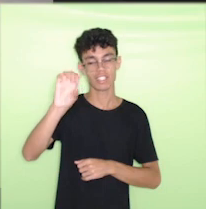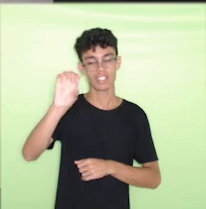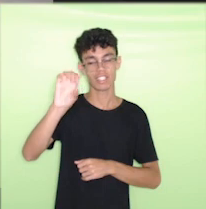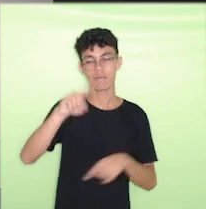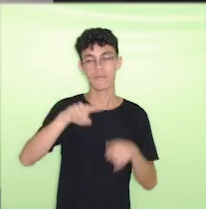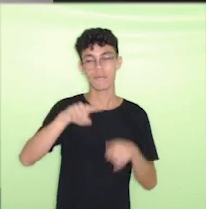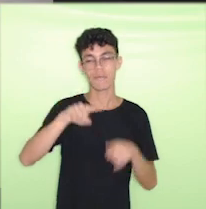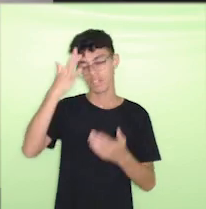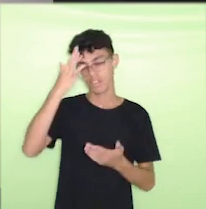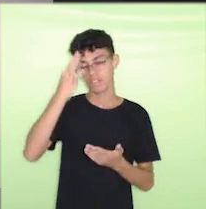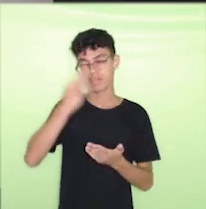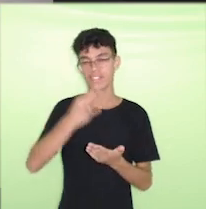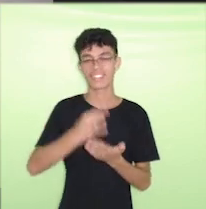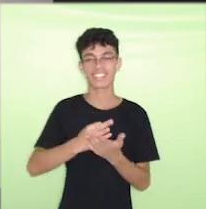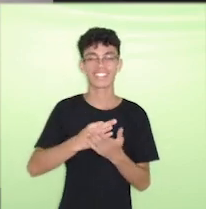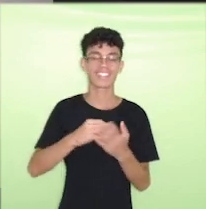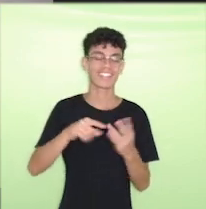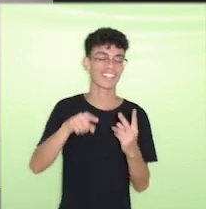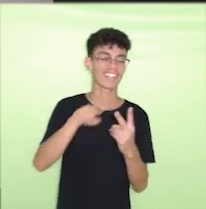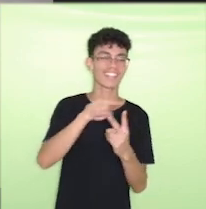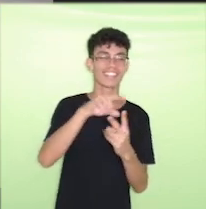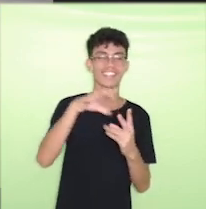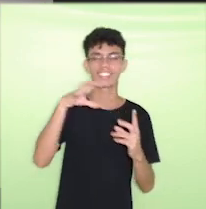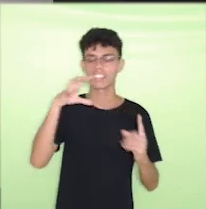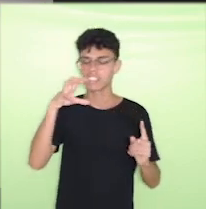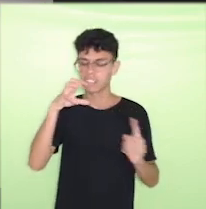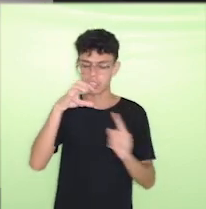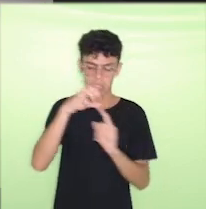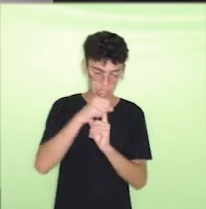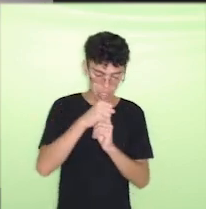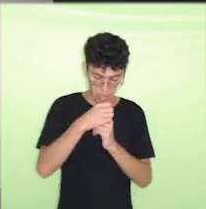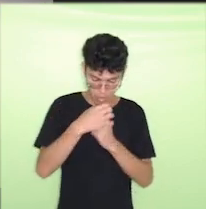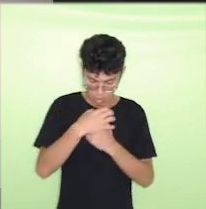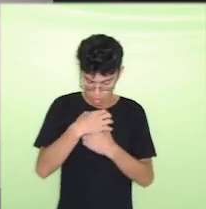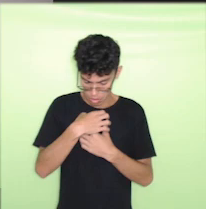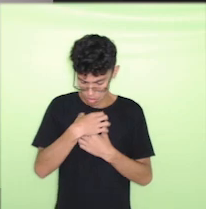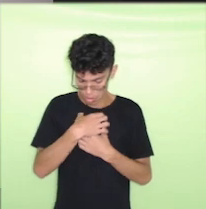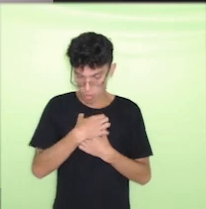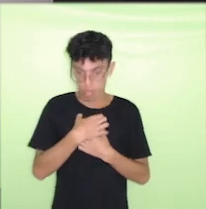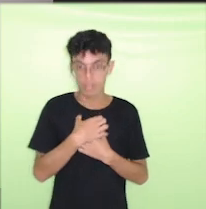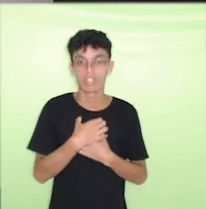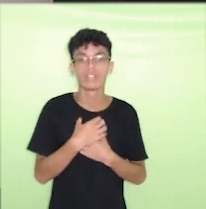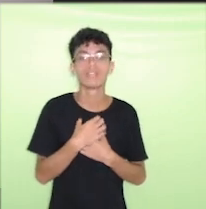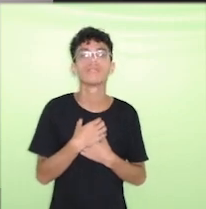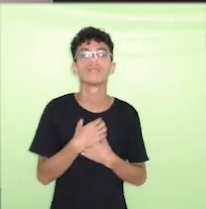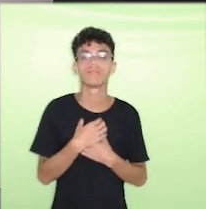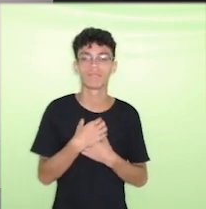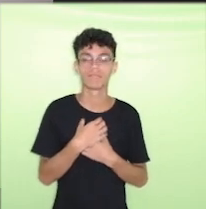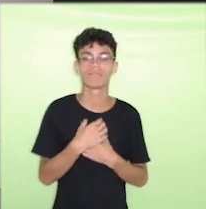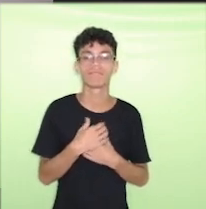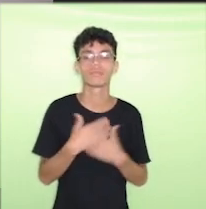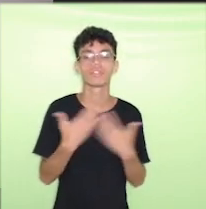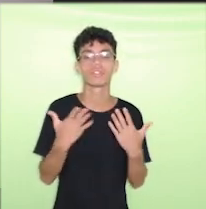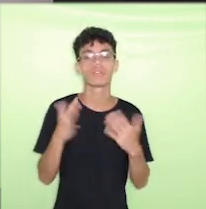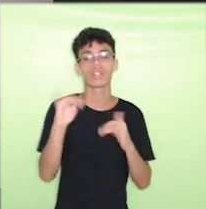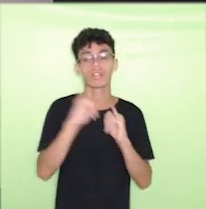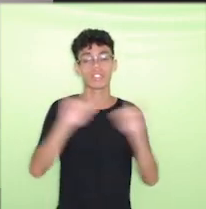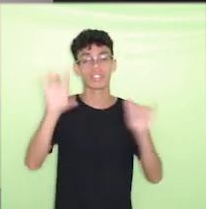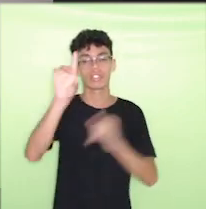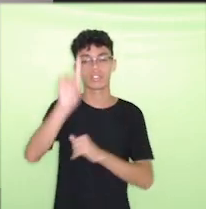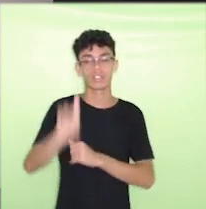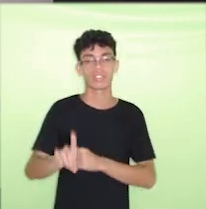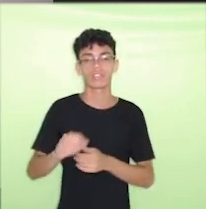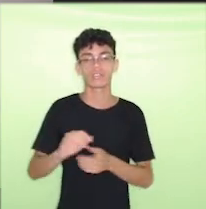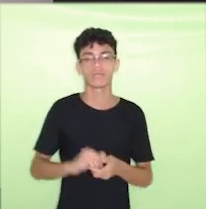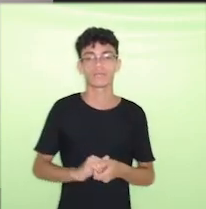Um pirilampo carnívoro causa às vezes um certo fascínio. Bem, vá avisar a diretoria.